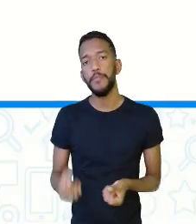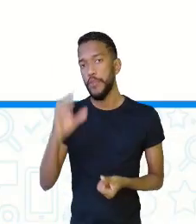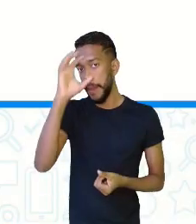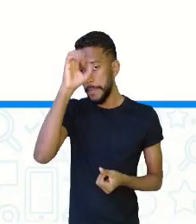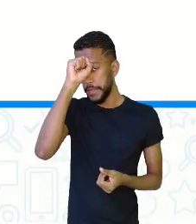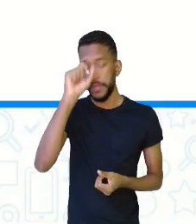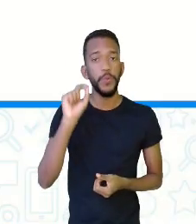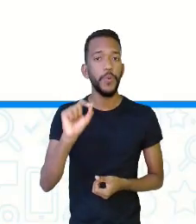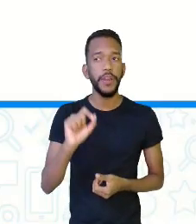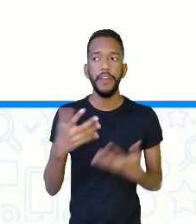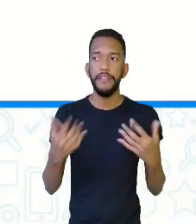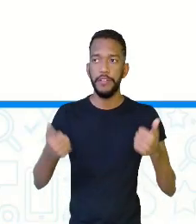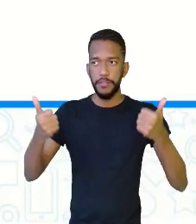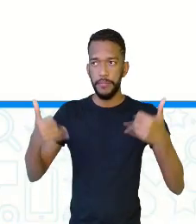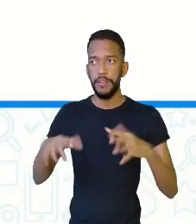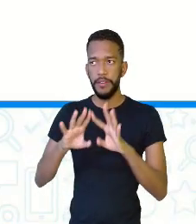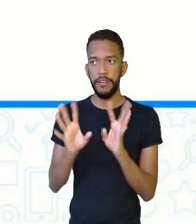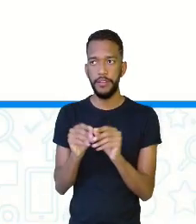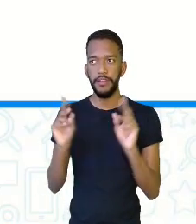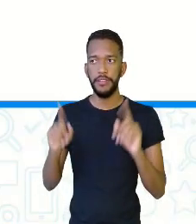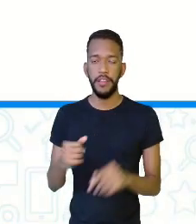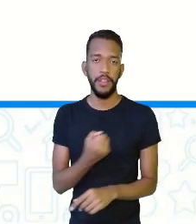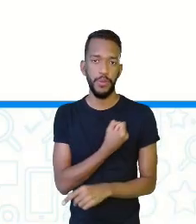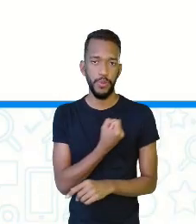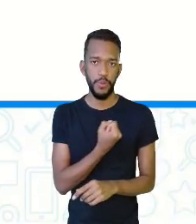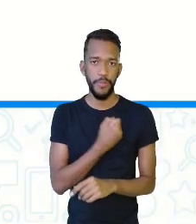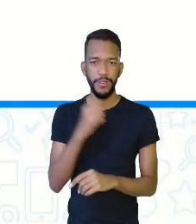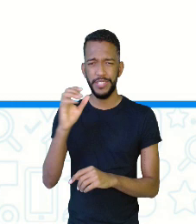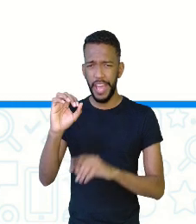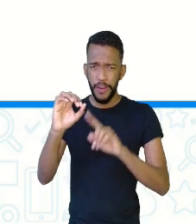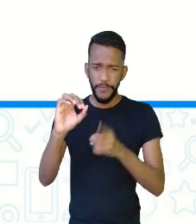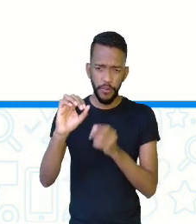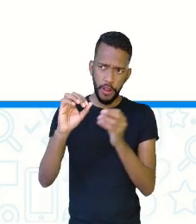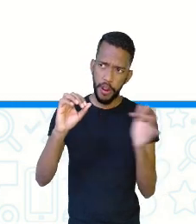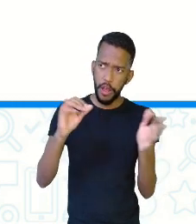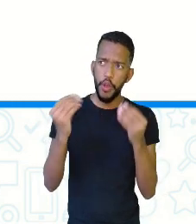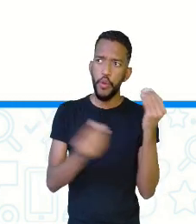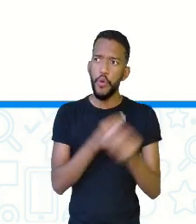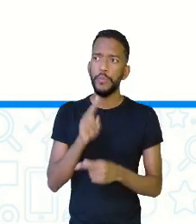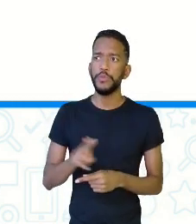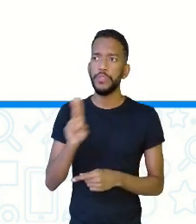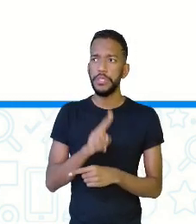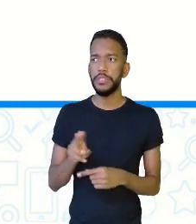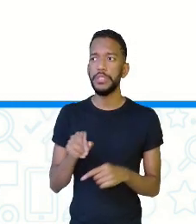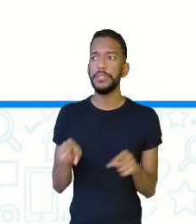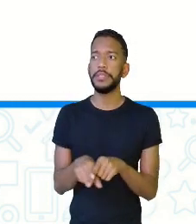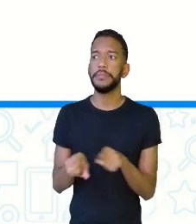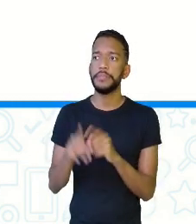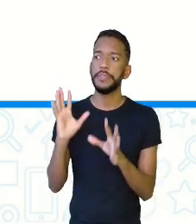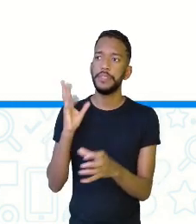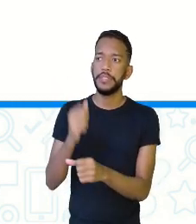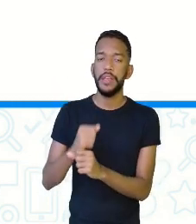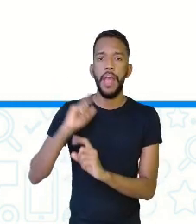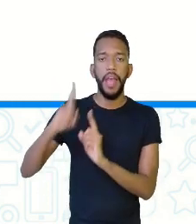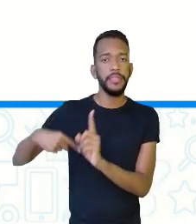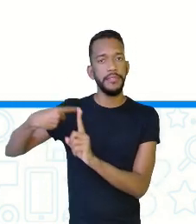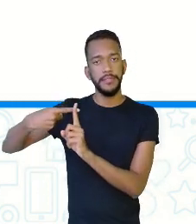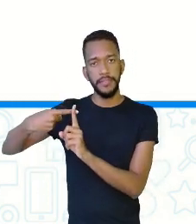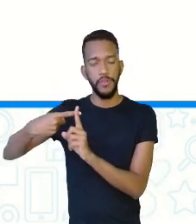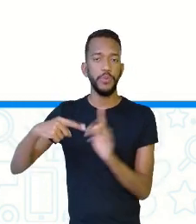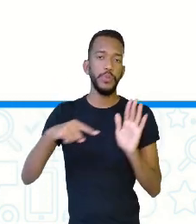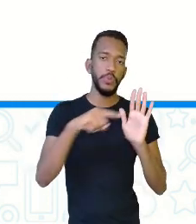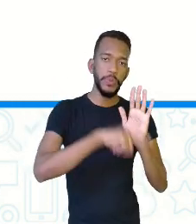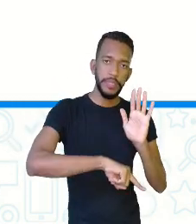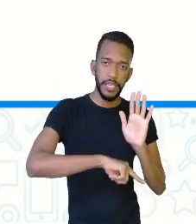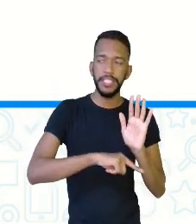um pouco sobre os números decimais, como eles são utilizados. A gente vai rever um pouco sobre adição e subtração de